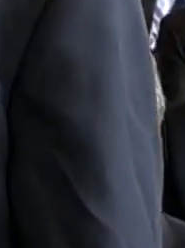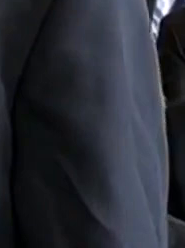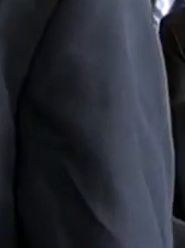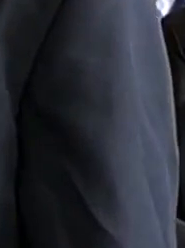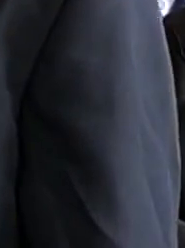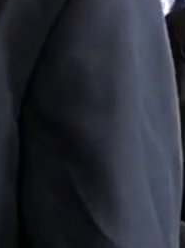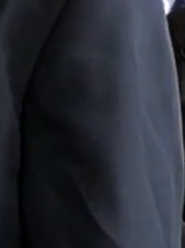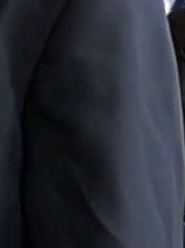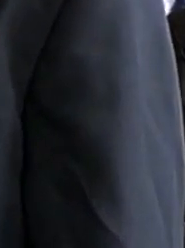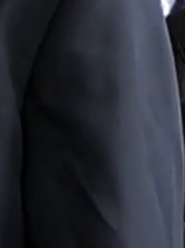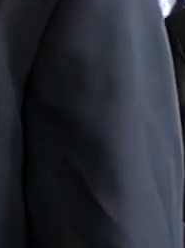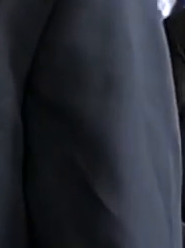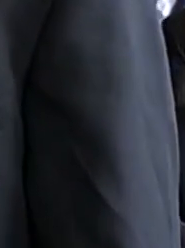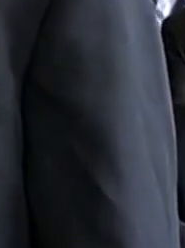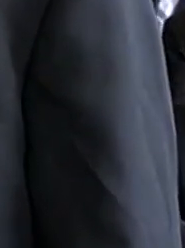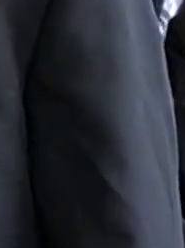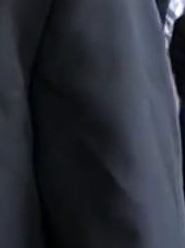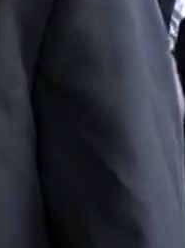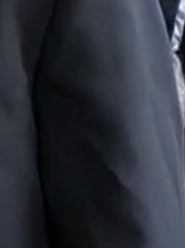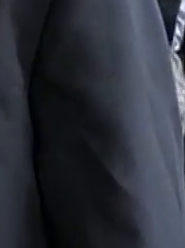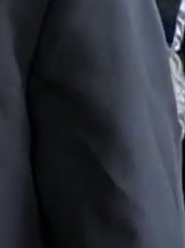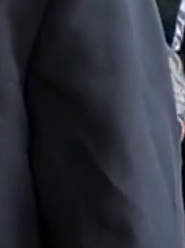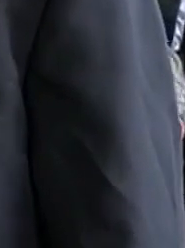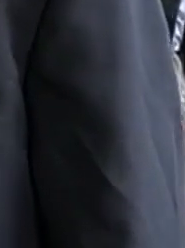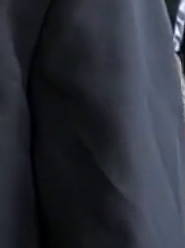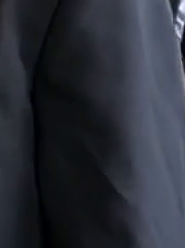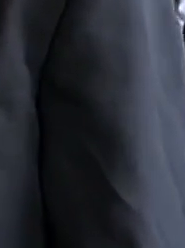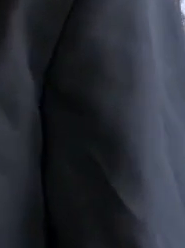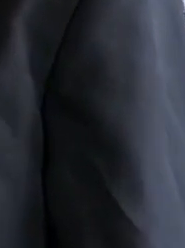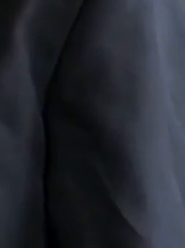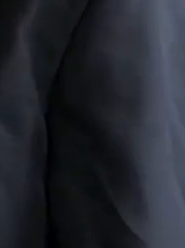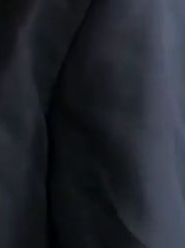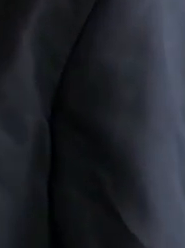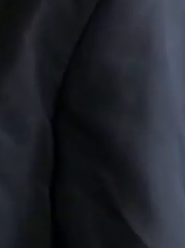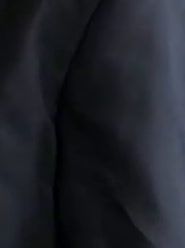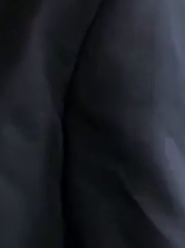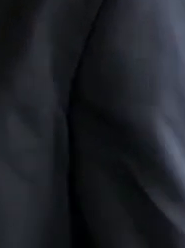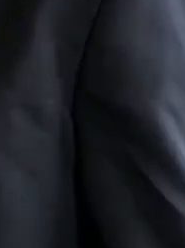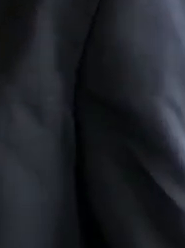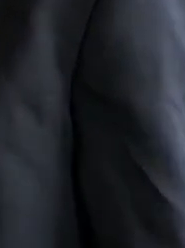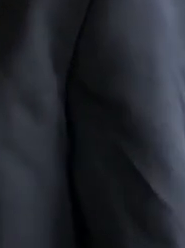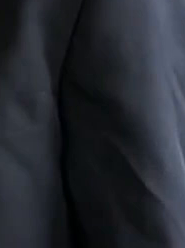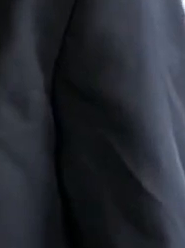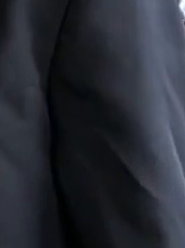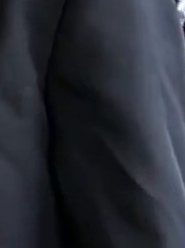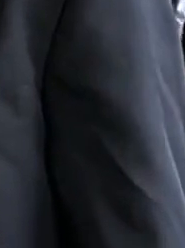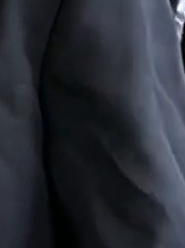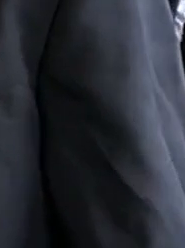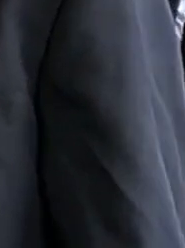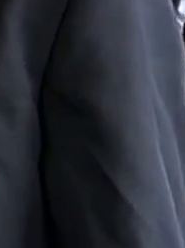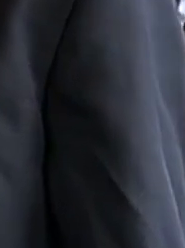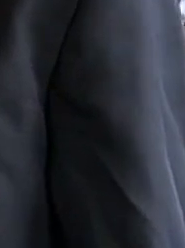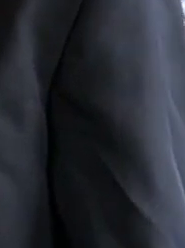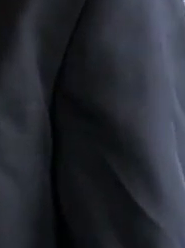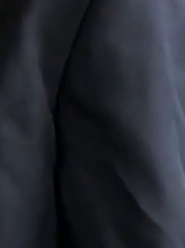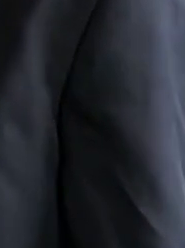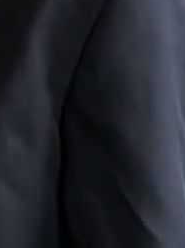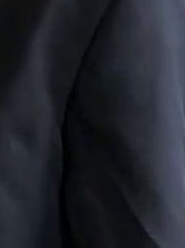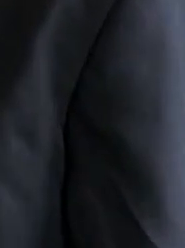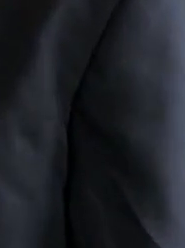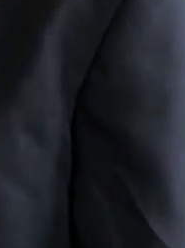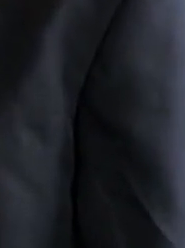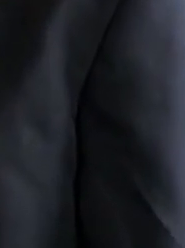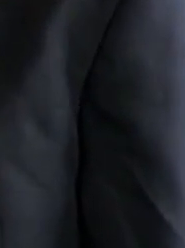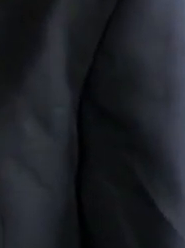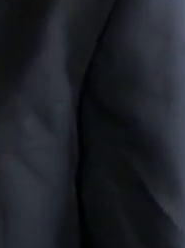expectativa aí de uma melhora para o ano de 2019, porque é 2 anos aí já de Câmara que eu estou